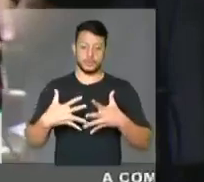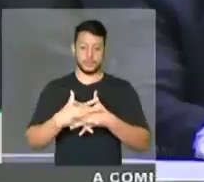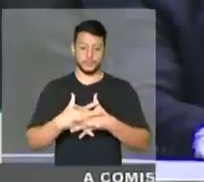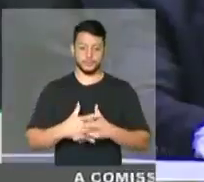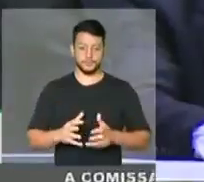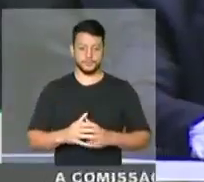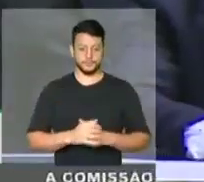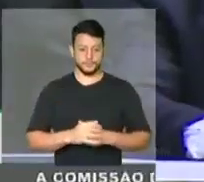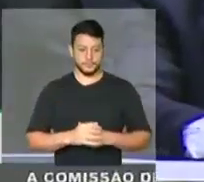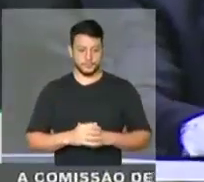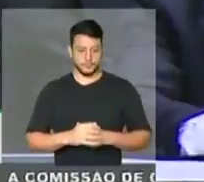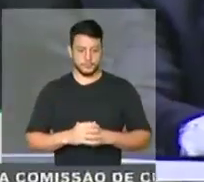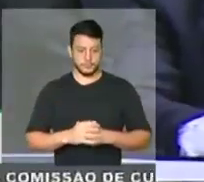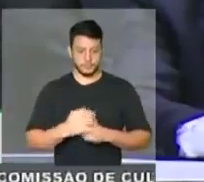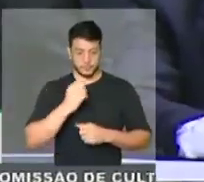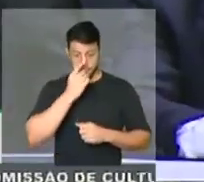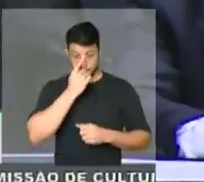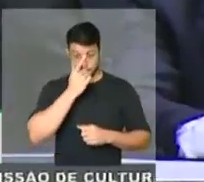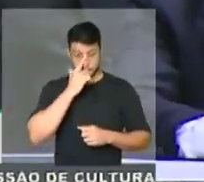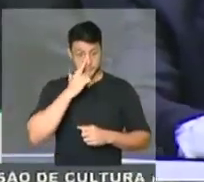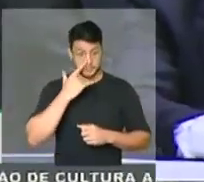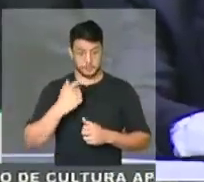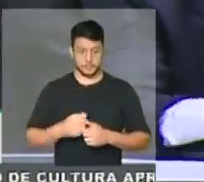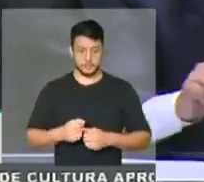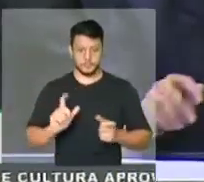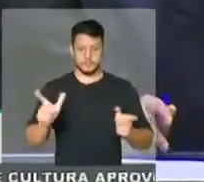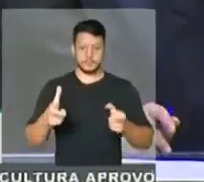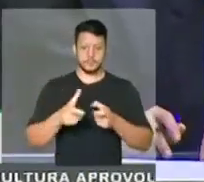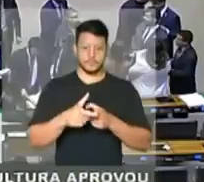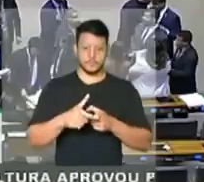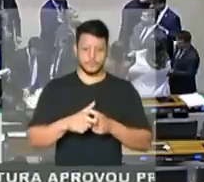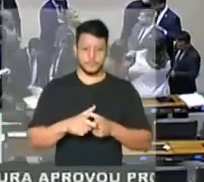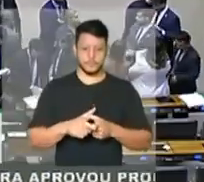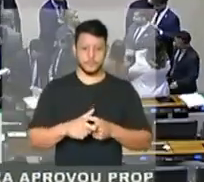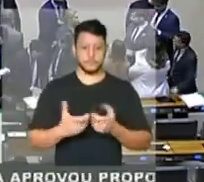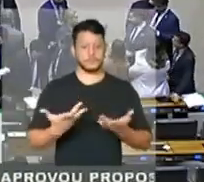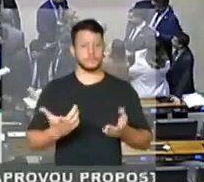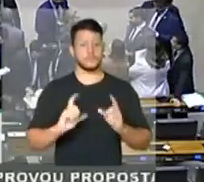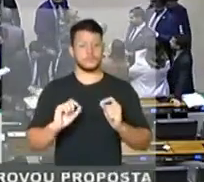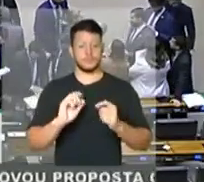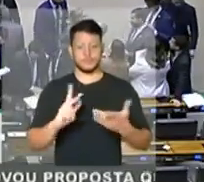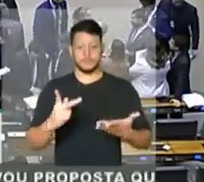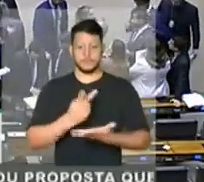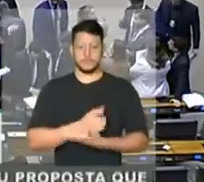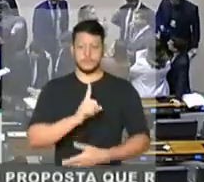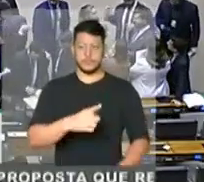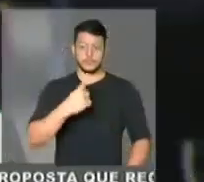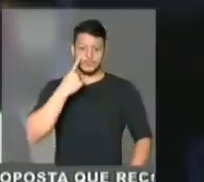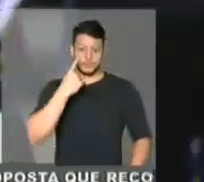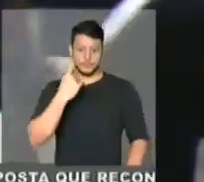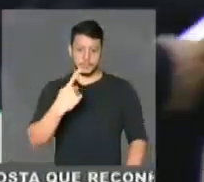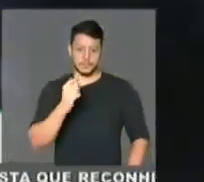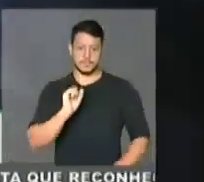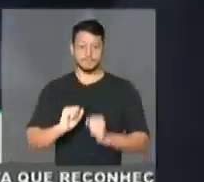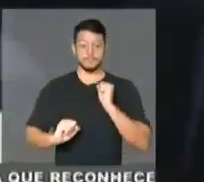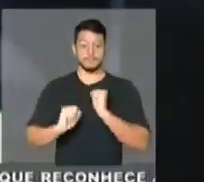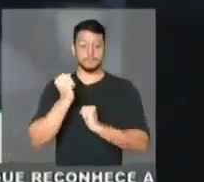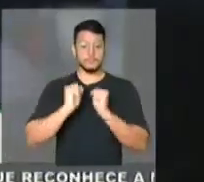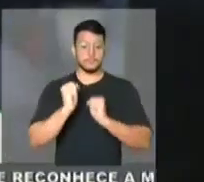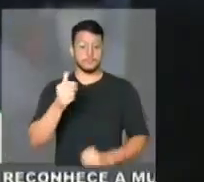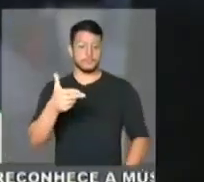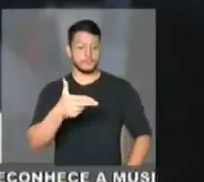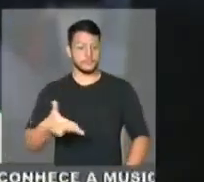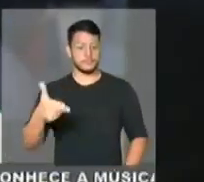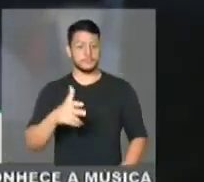Opção. Minoria. Minoria. Senhor presidente, o que está em jogo aqui é também o interesse da indústria das armas.